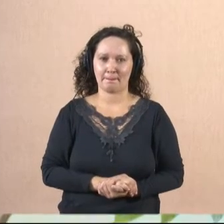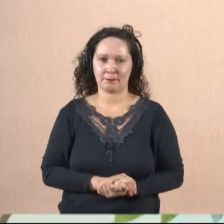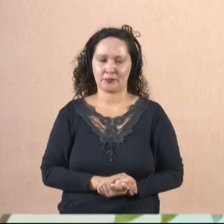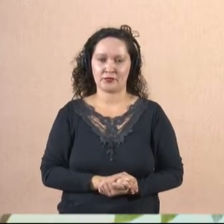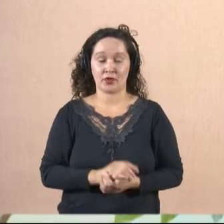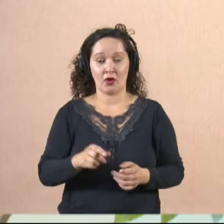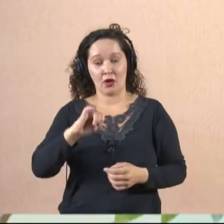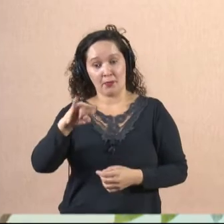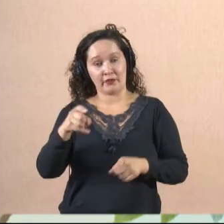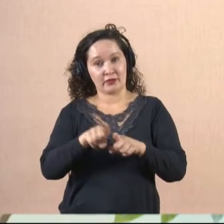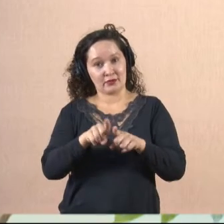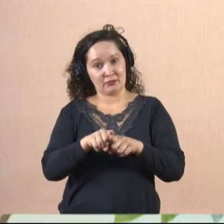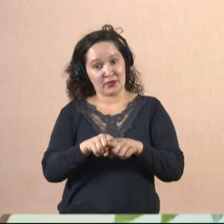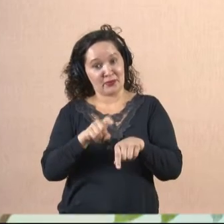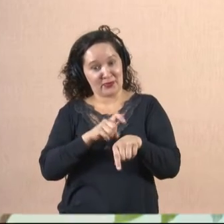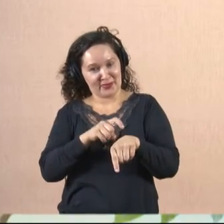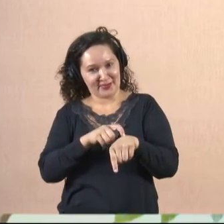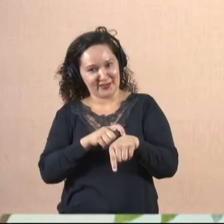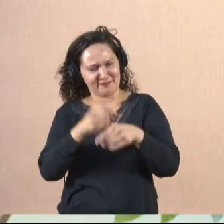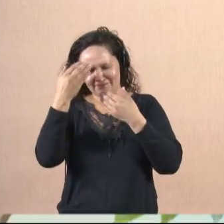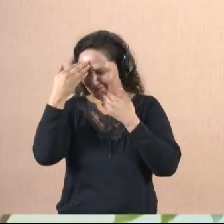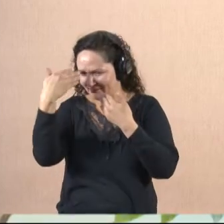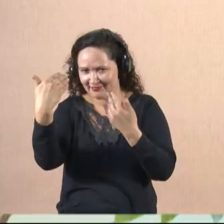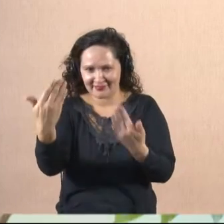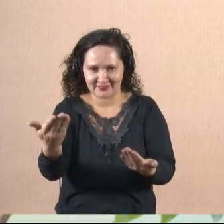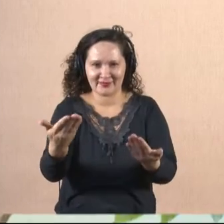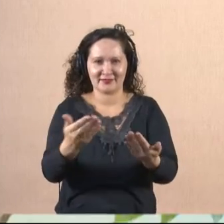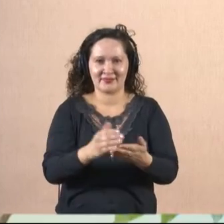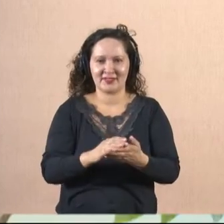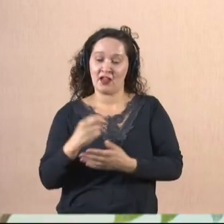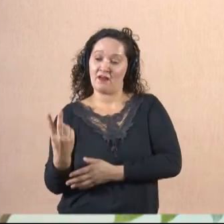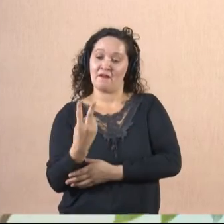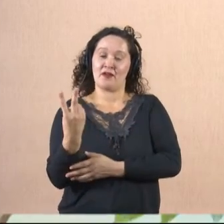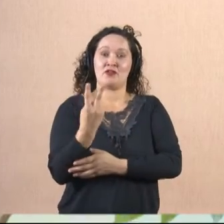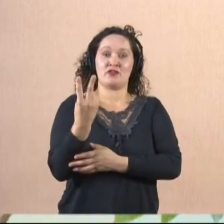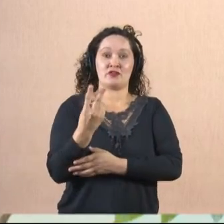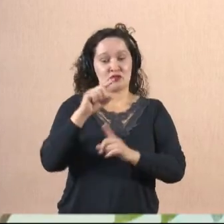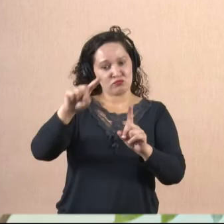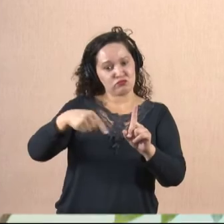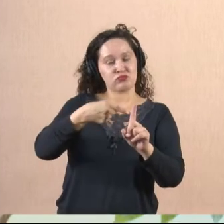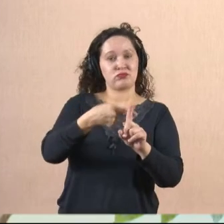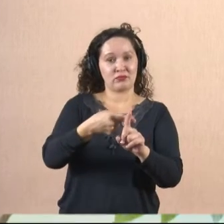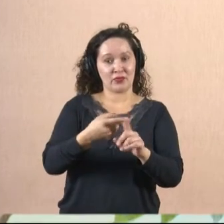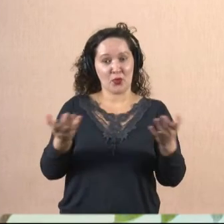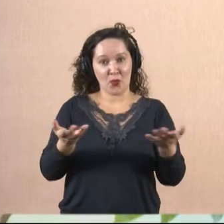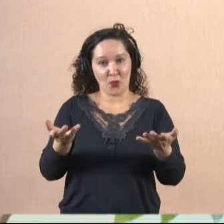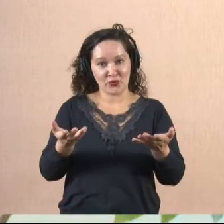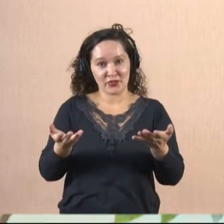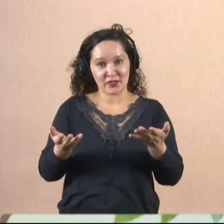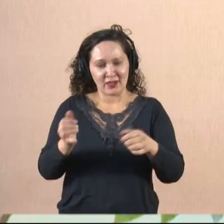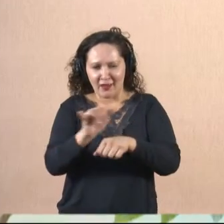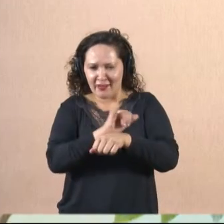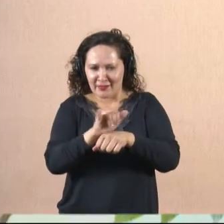eu quero aproveitar esta ocasião para agradecer me avisar muito positivo esta medida